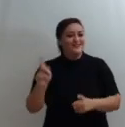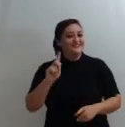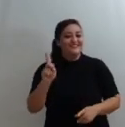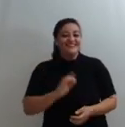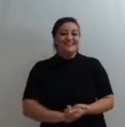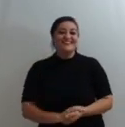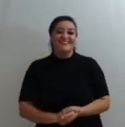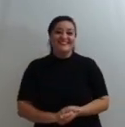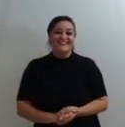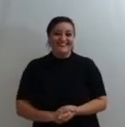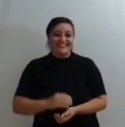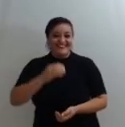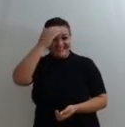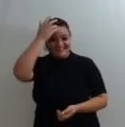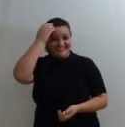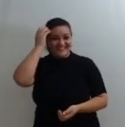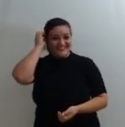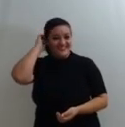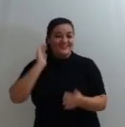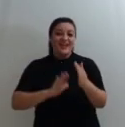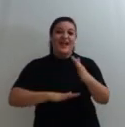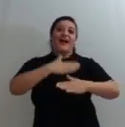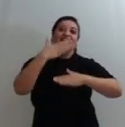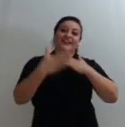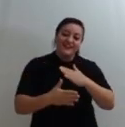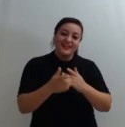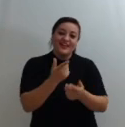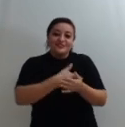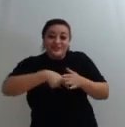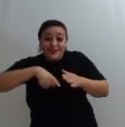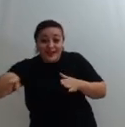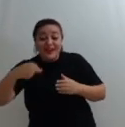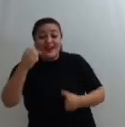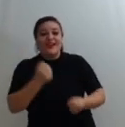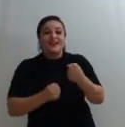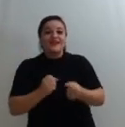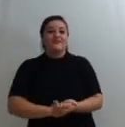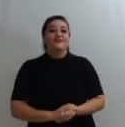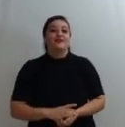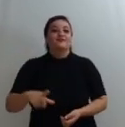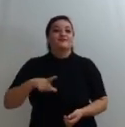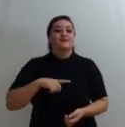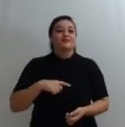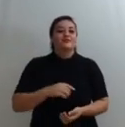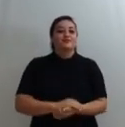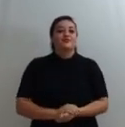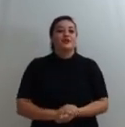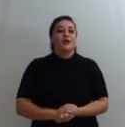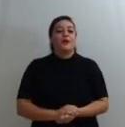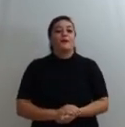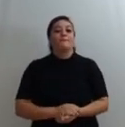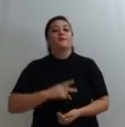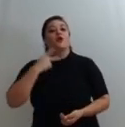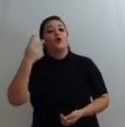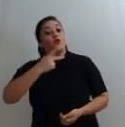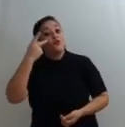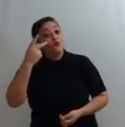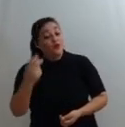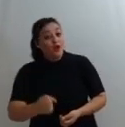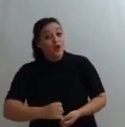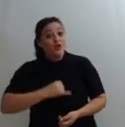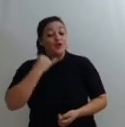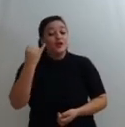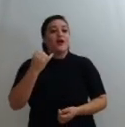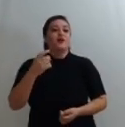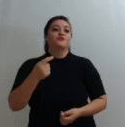Que ele, além de estar transportando, ele estava com a grande importância também em dinheiro, naquela